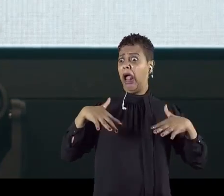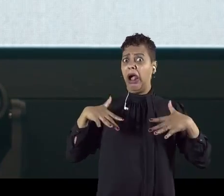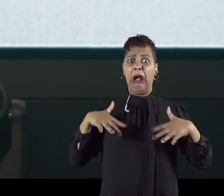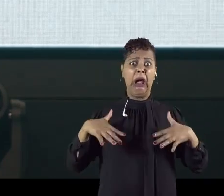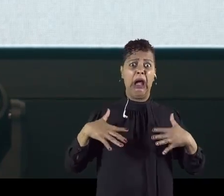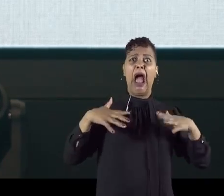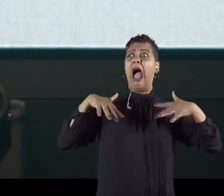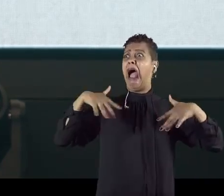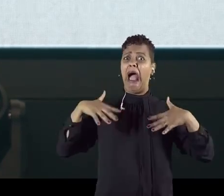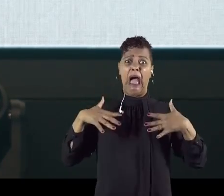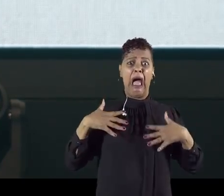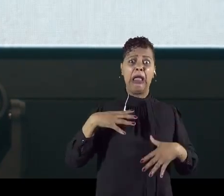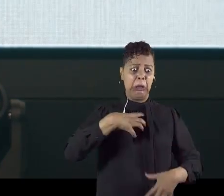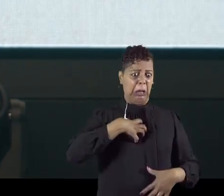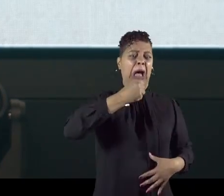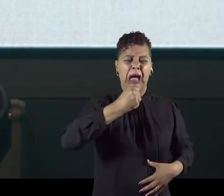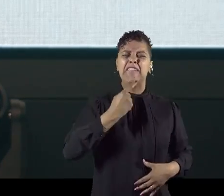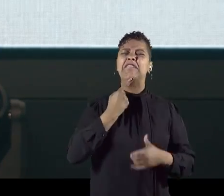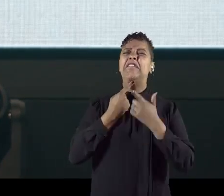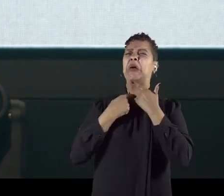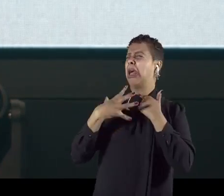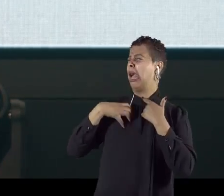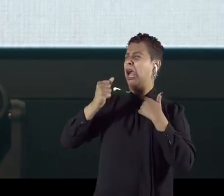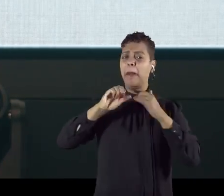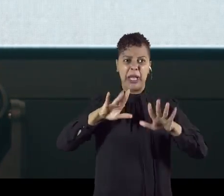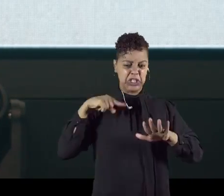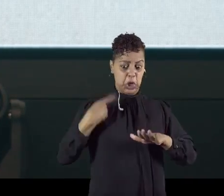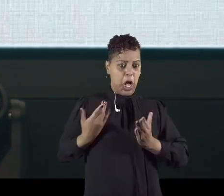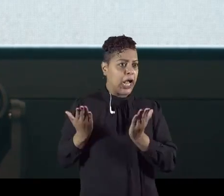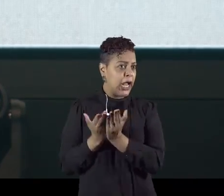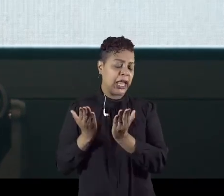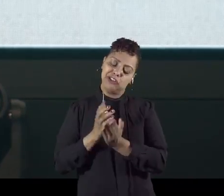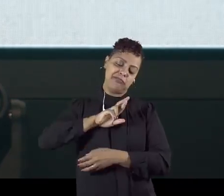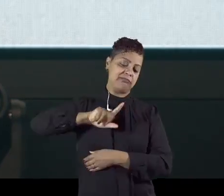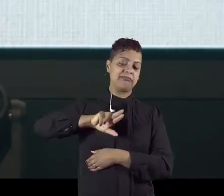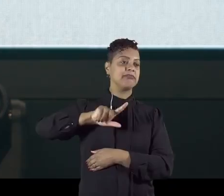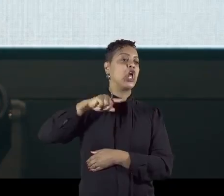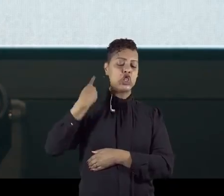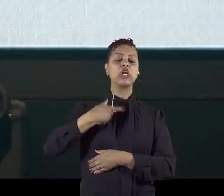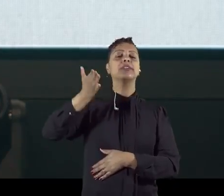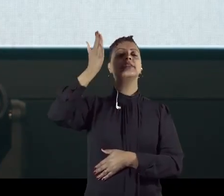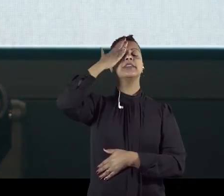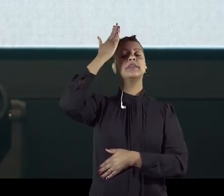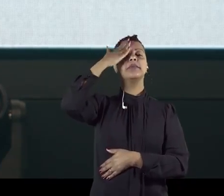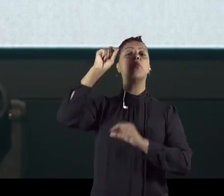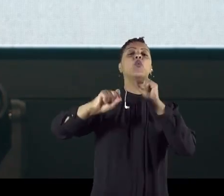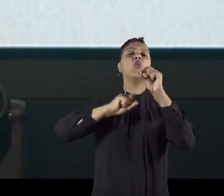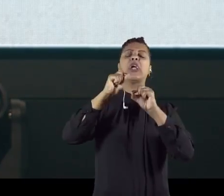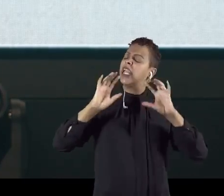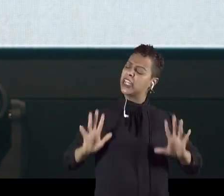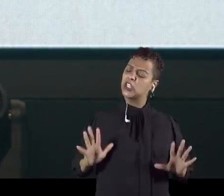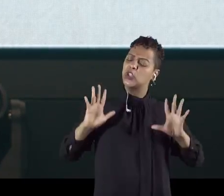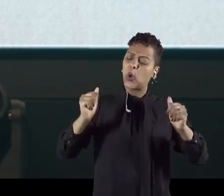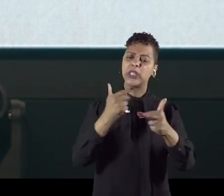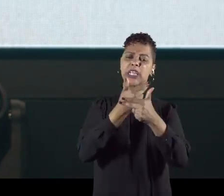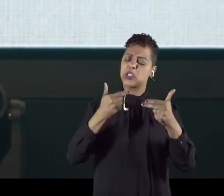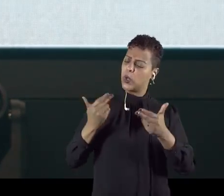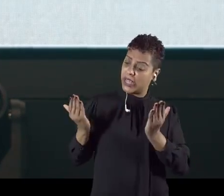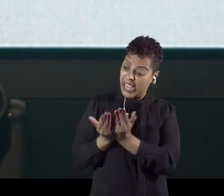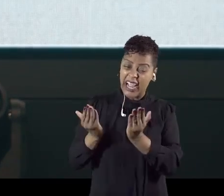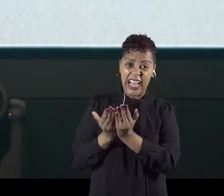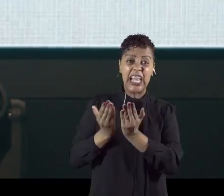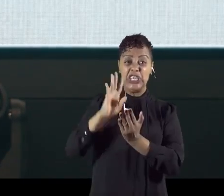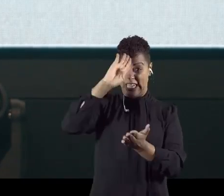cabelo ele grita ele quer se matar mas nós não nosso sabemos que uma coisa que todas as coisas